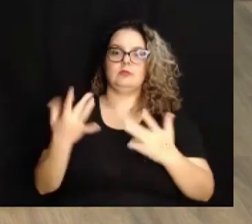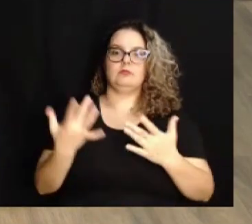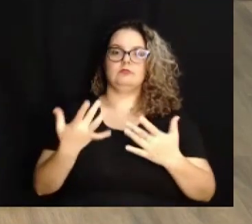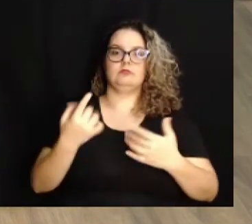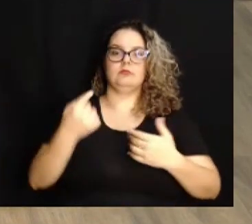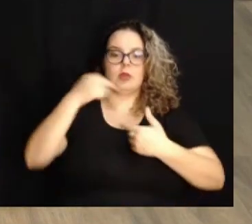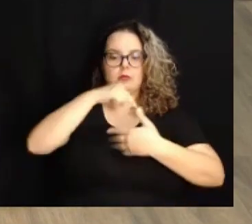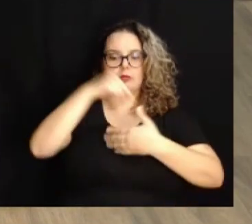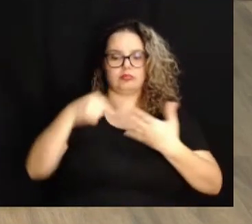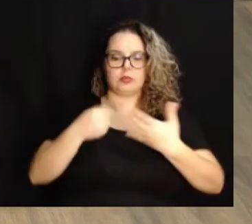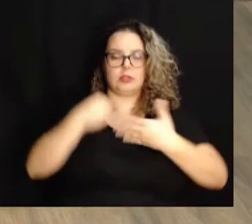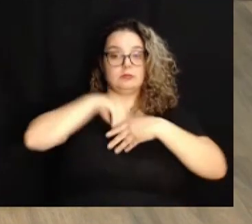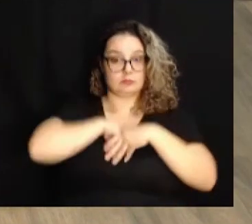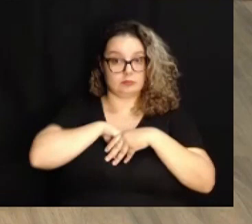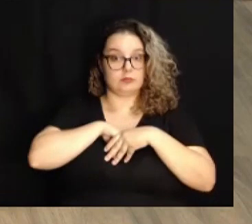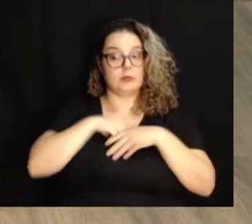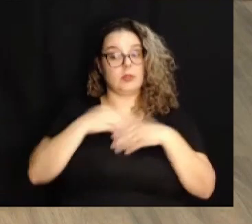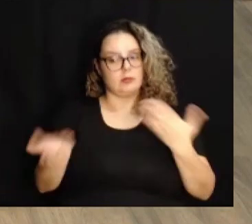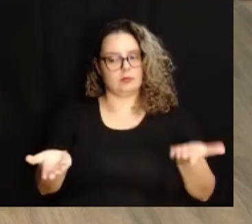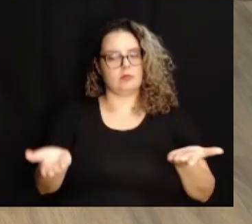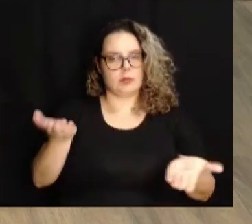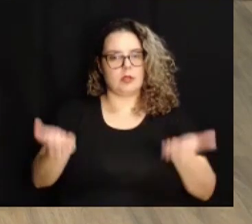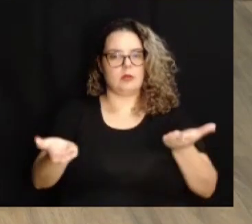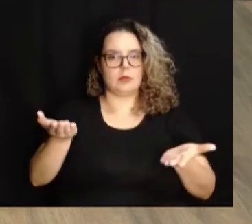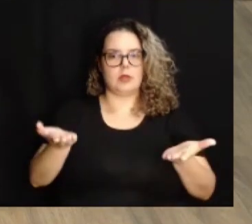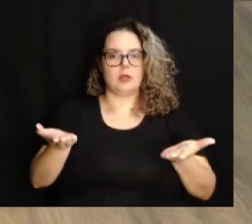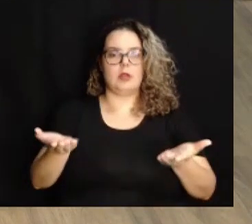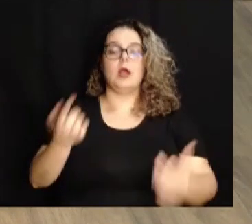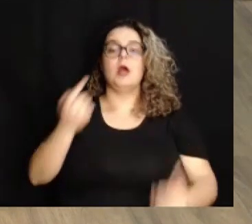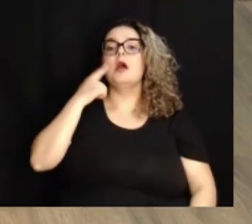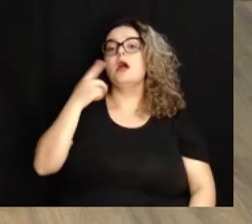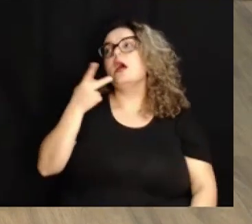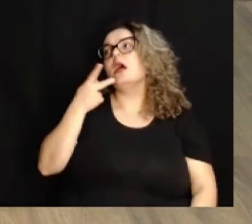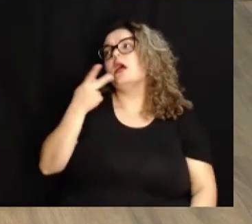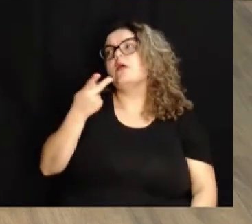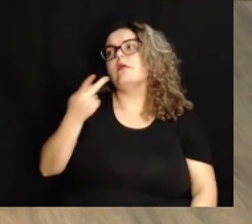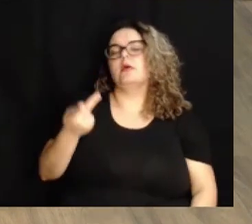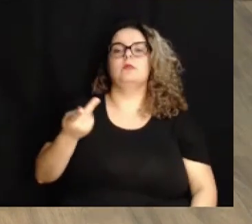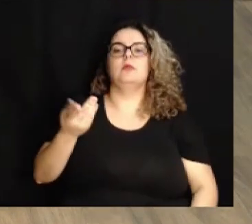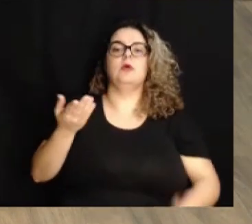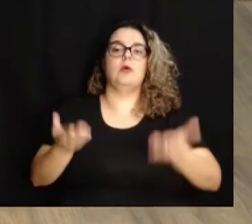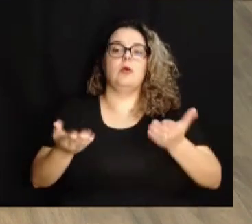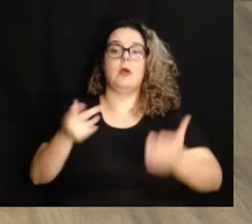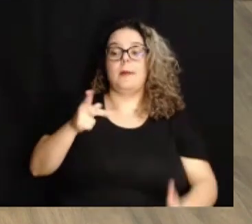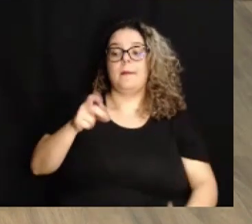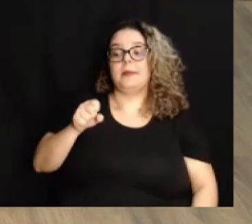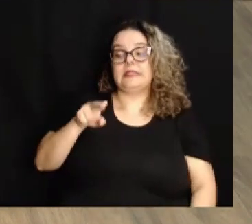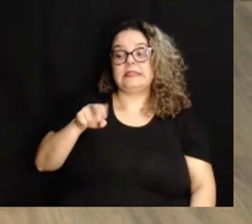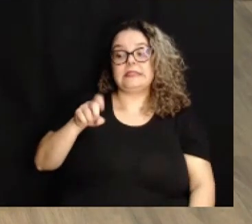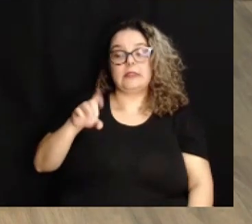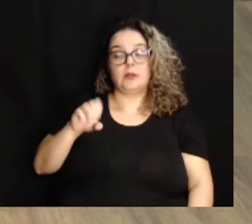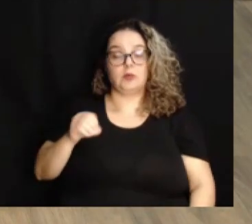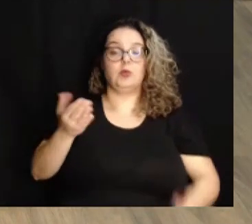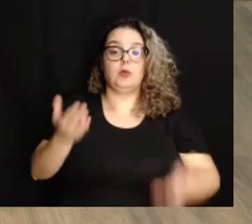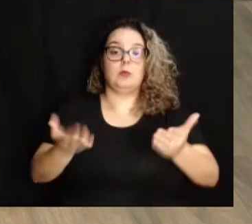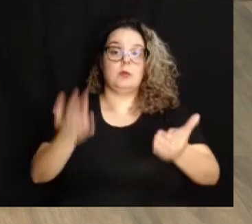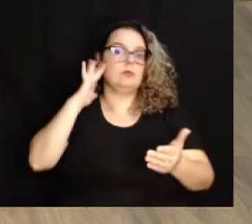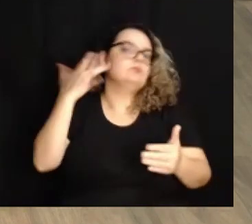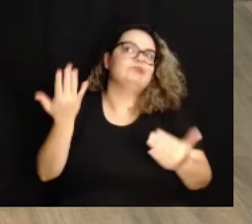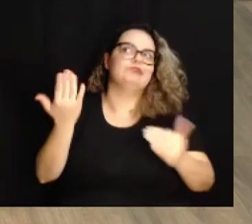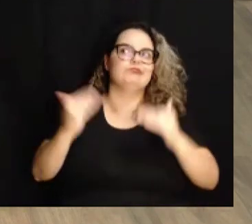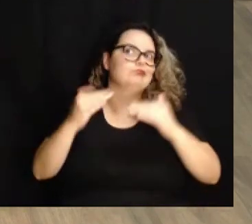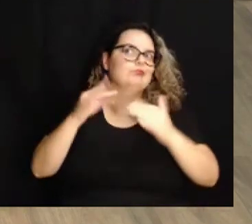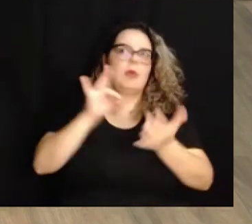gente entender esse equilíbrio. Claro que a gente fala equilíbrio com um pseudo-equilíbrio, né? Porque a gente não sabe o que é o equilíbrio, né? Inclusive, até na questão emocional, nós